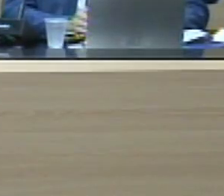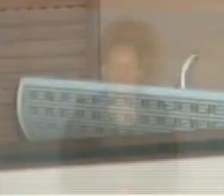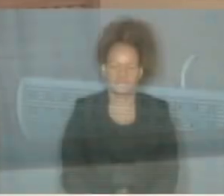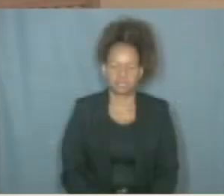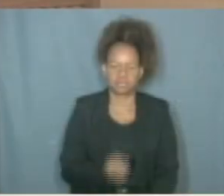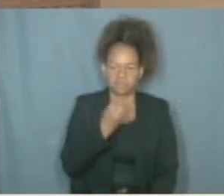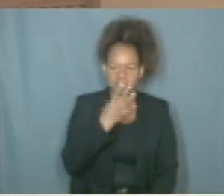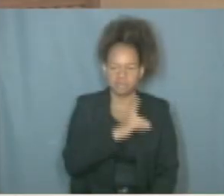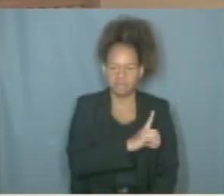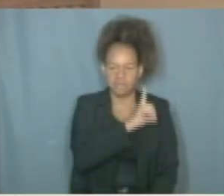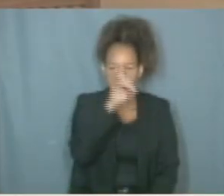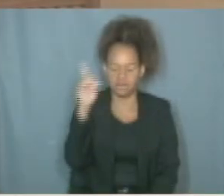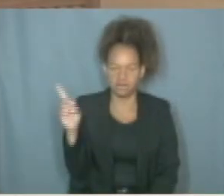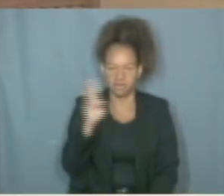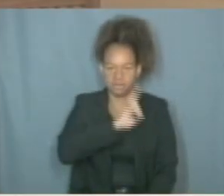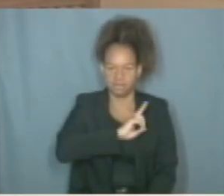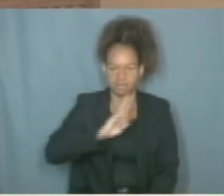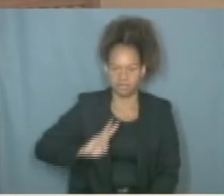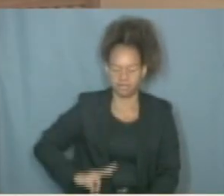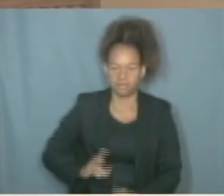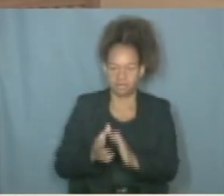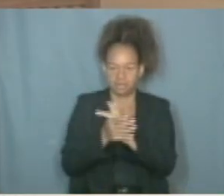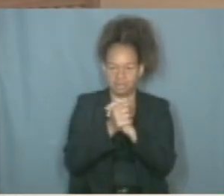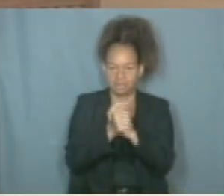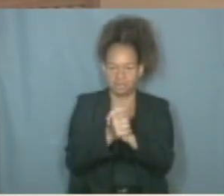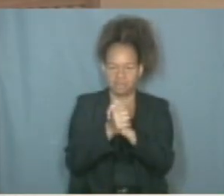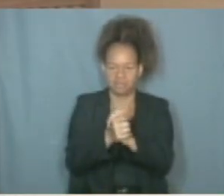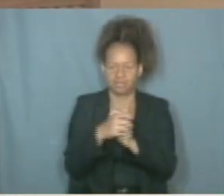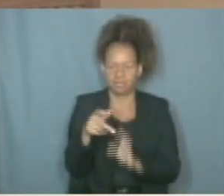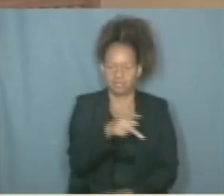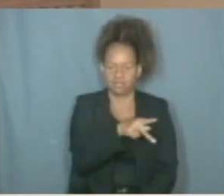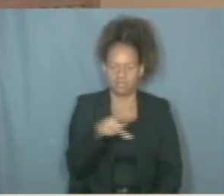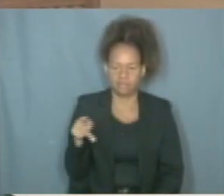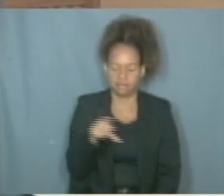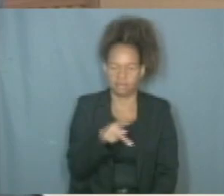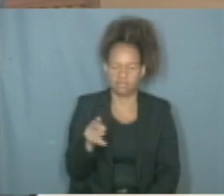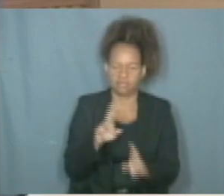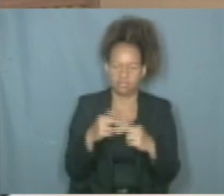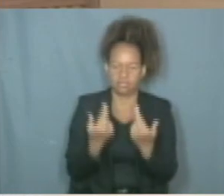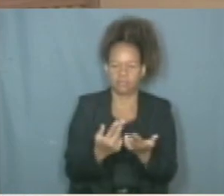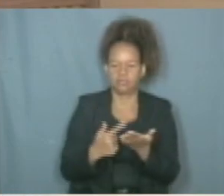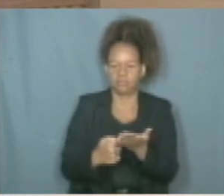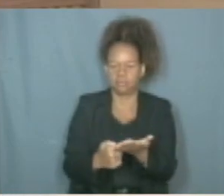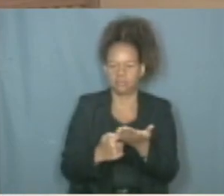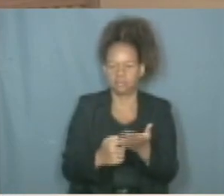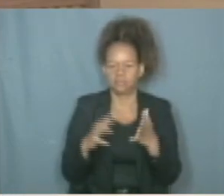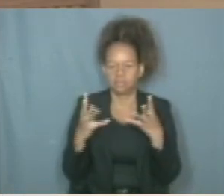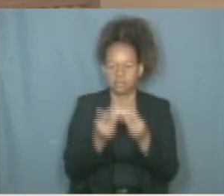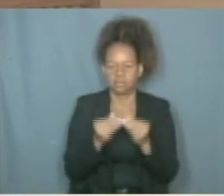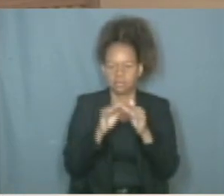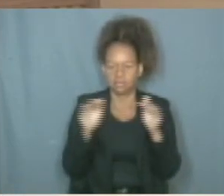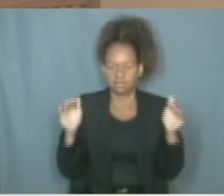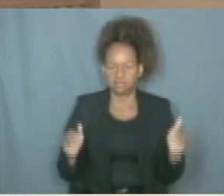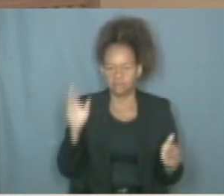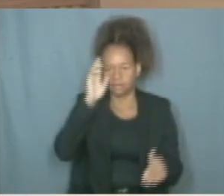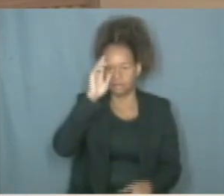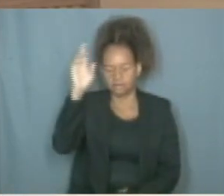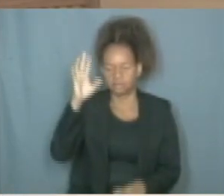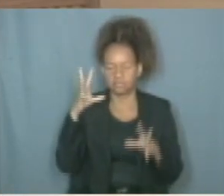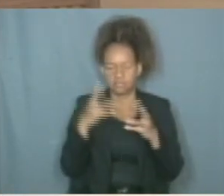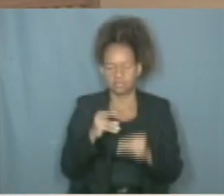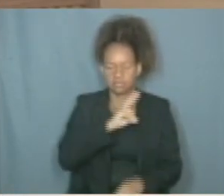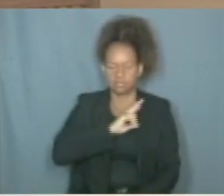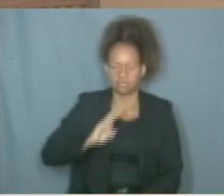Bom dia a todos os vereadores, saúdo o presidente dessa sessão, toda a mesa diretora, os vereadores